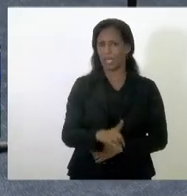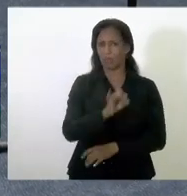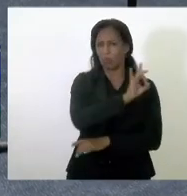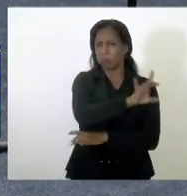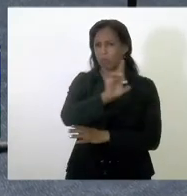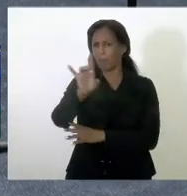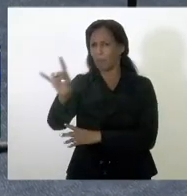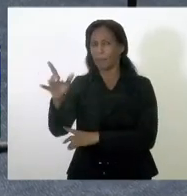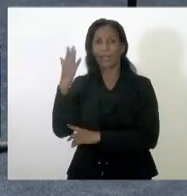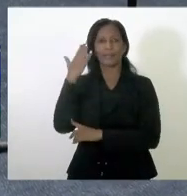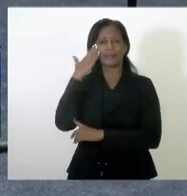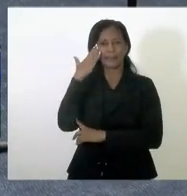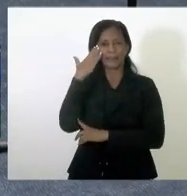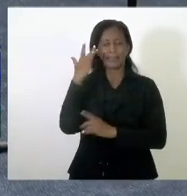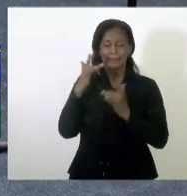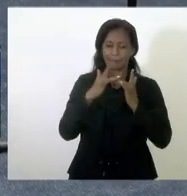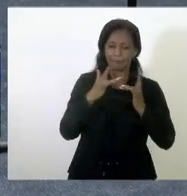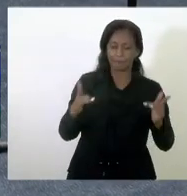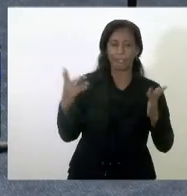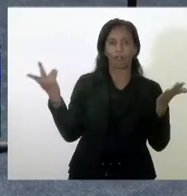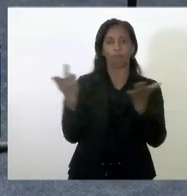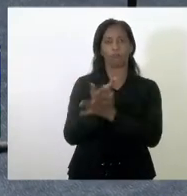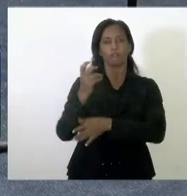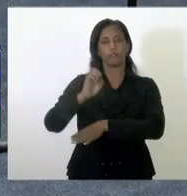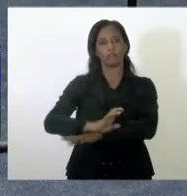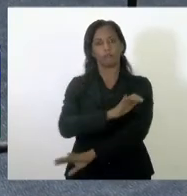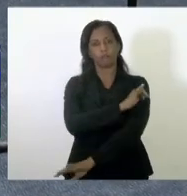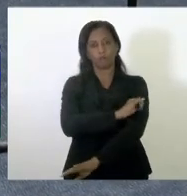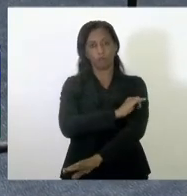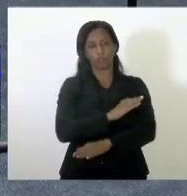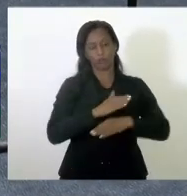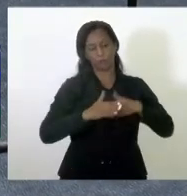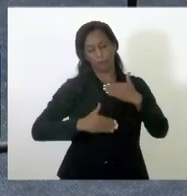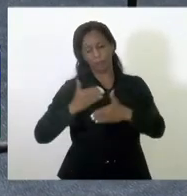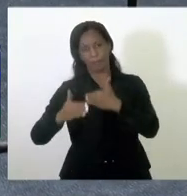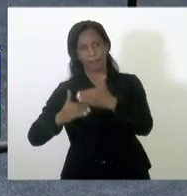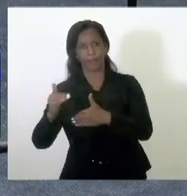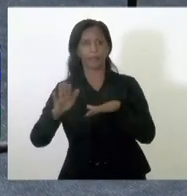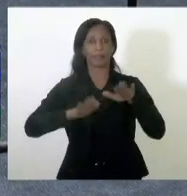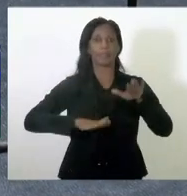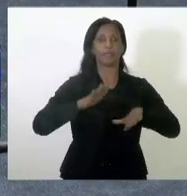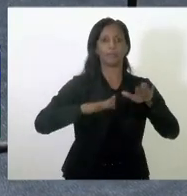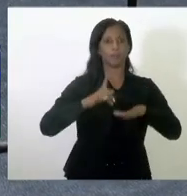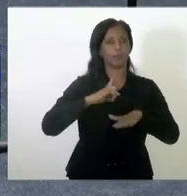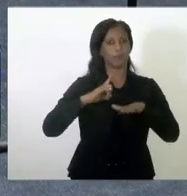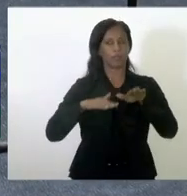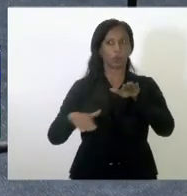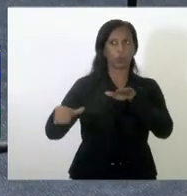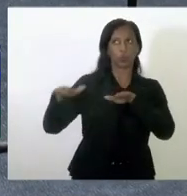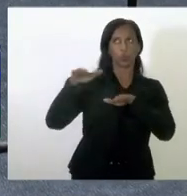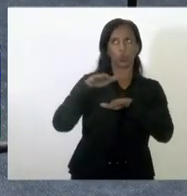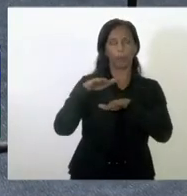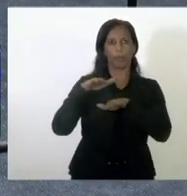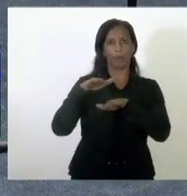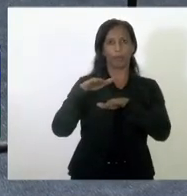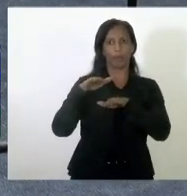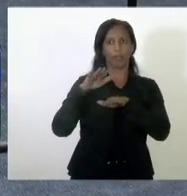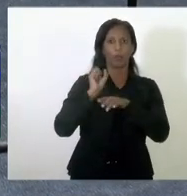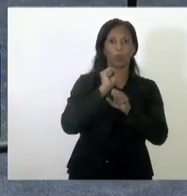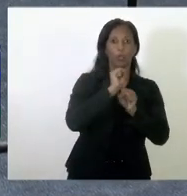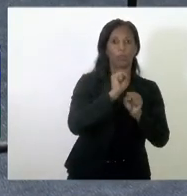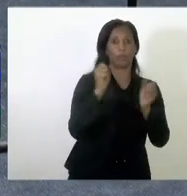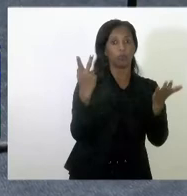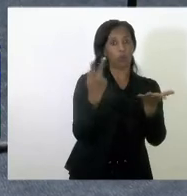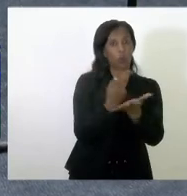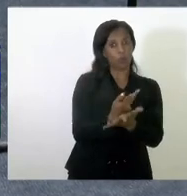a fragilidade do momento econômico que o Rio de Janeiro passa, e aí, independente de ter um superávit de caixa, que pode acontecer